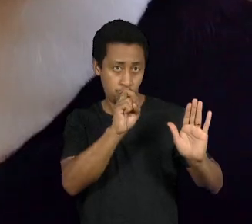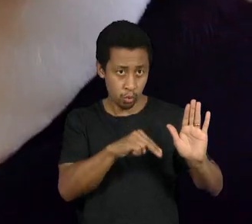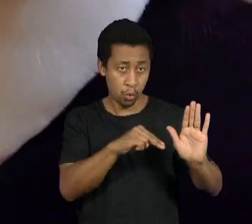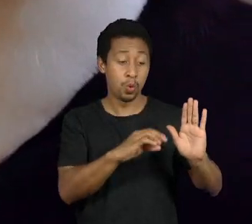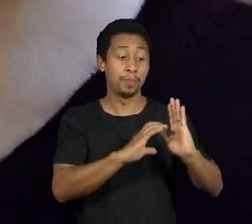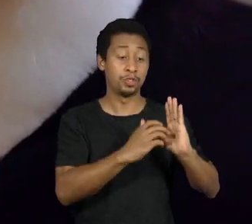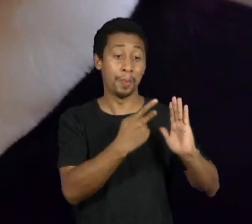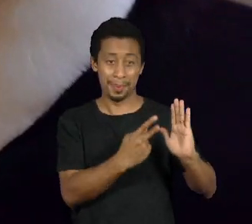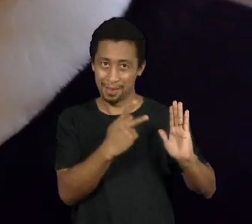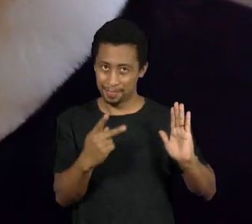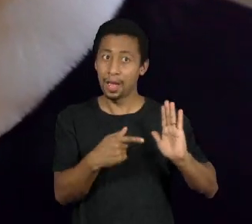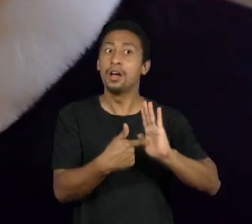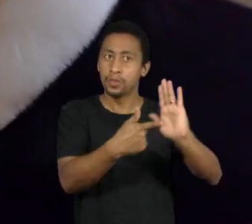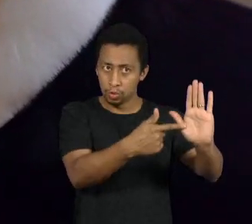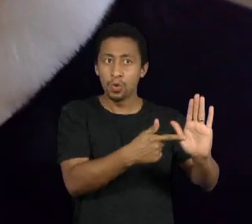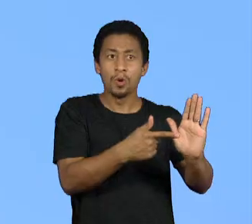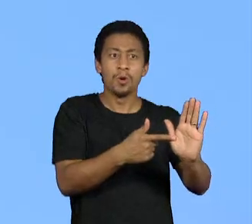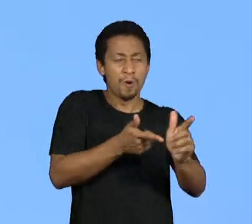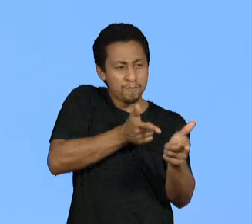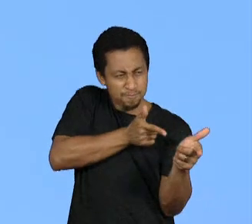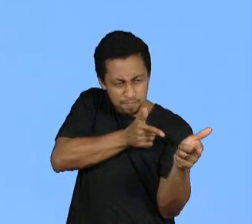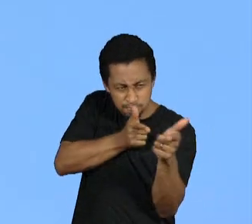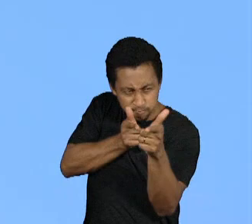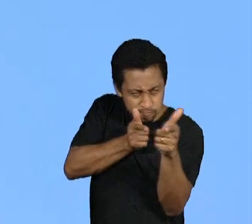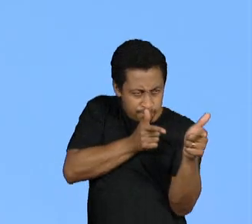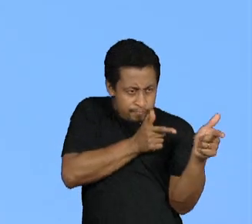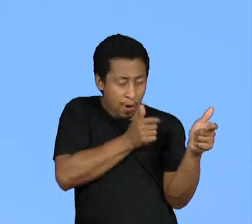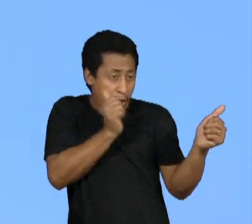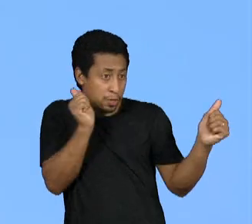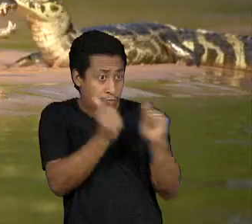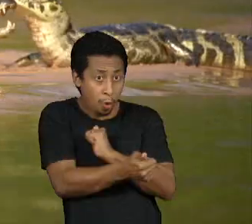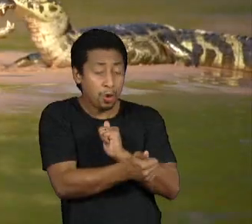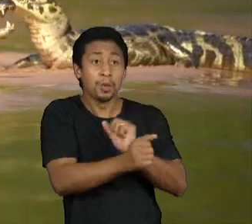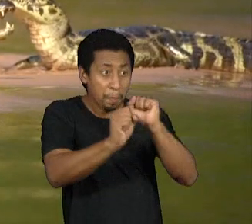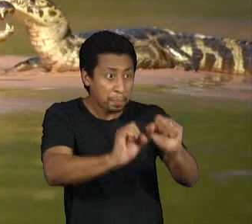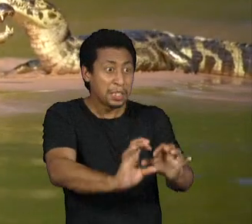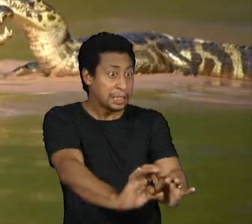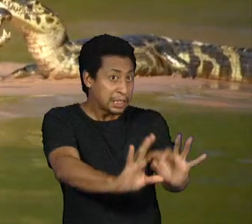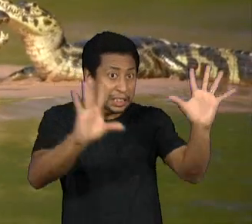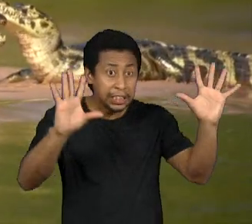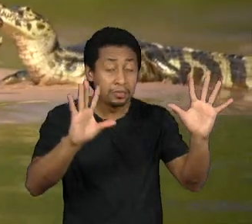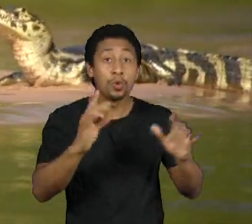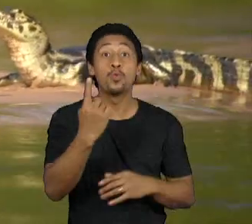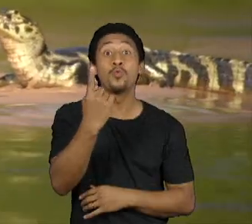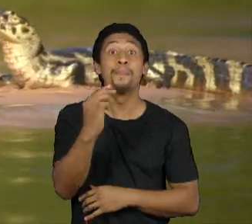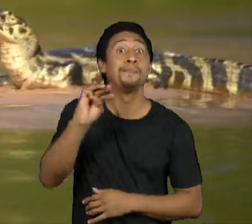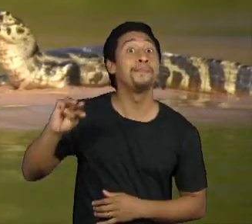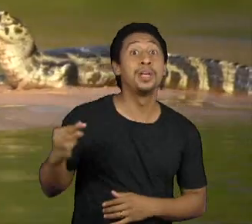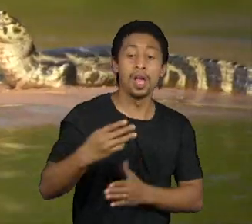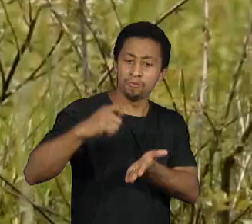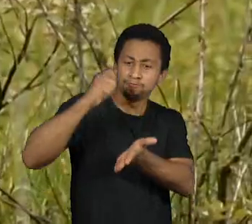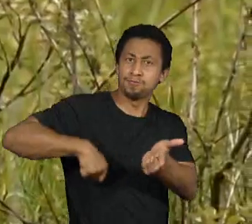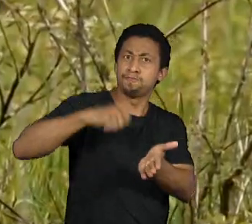previa a legalização da caça esportiva no Brasil. Mais de 1 milhão de pessoas assinaram o